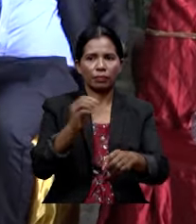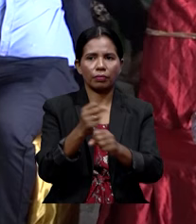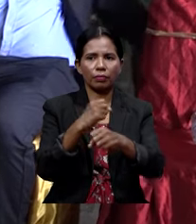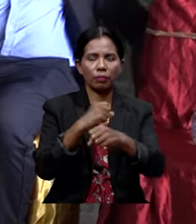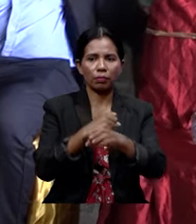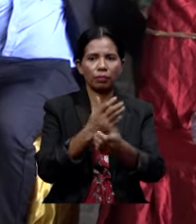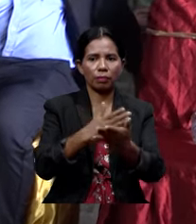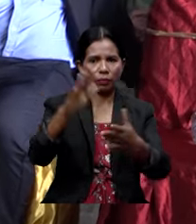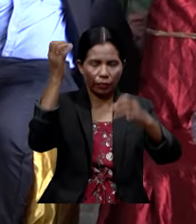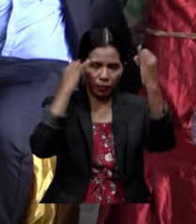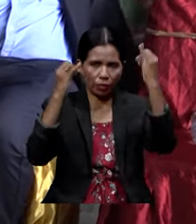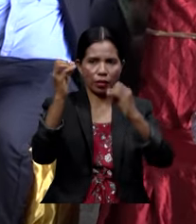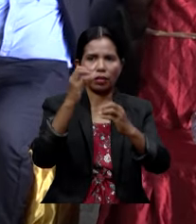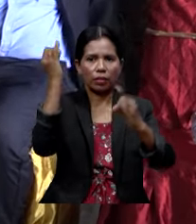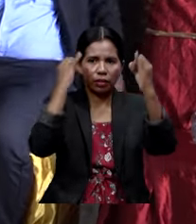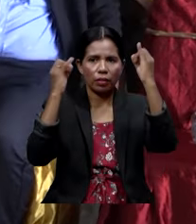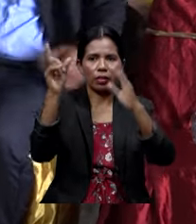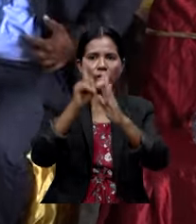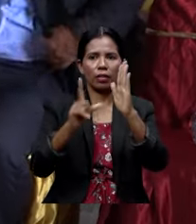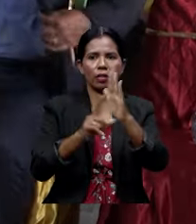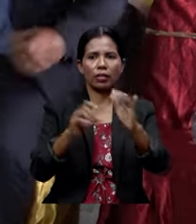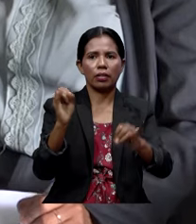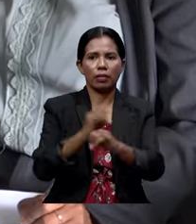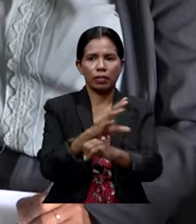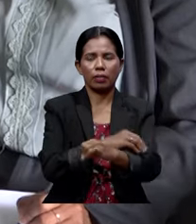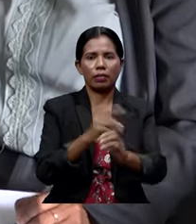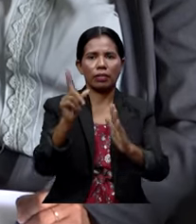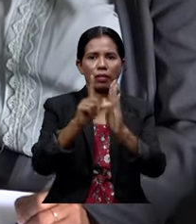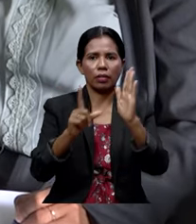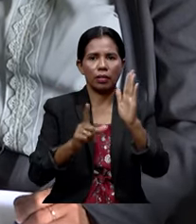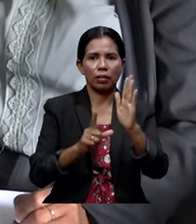de examinação ba lei licenciamento industrial no lei base indústria né ba